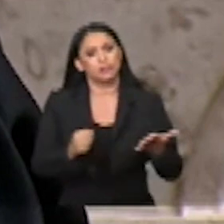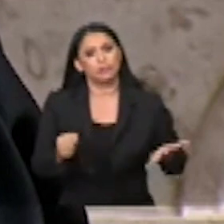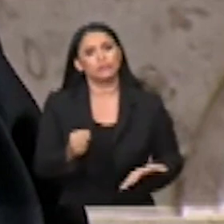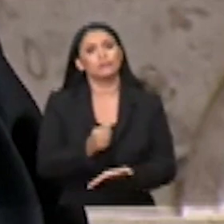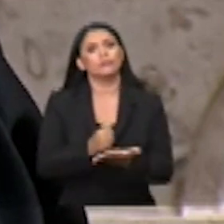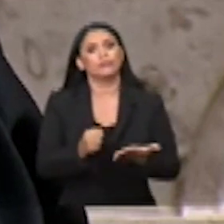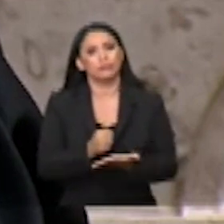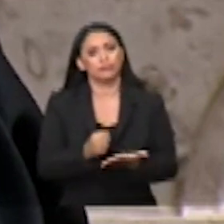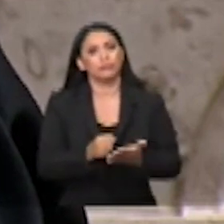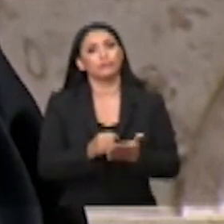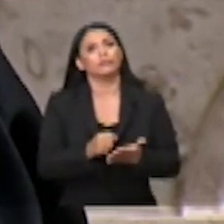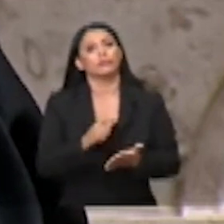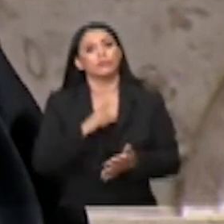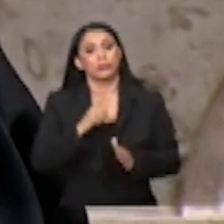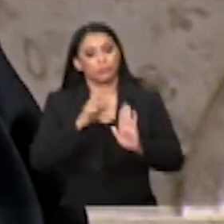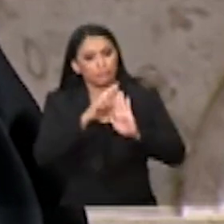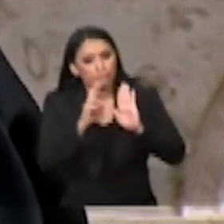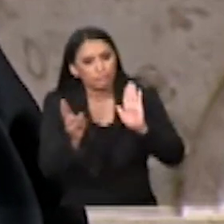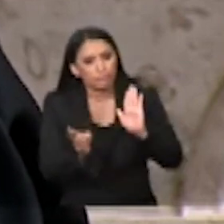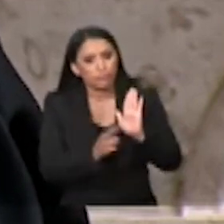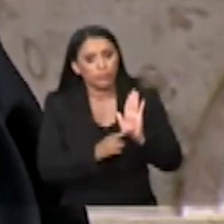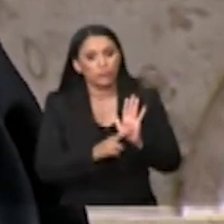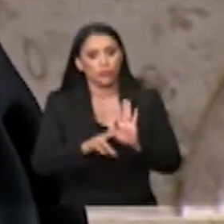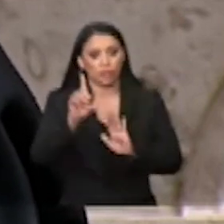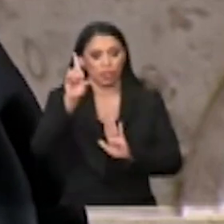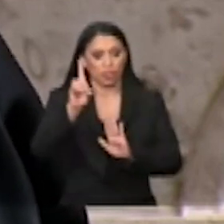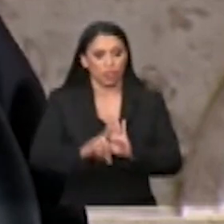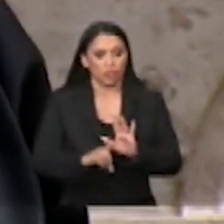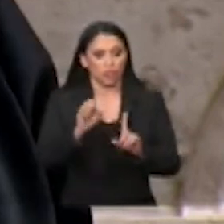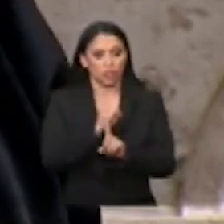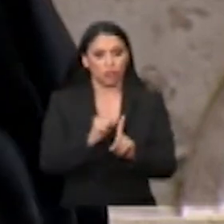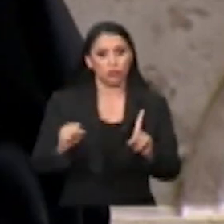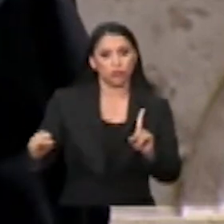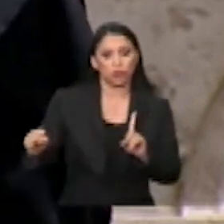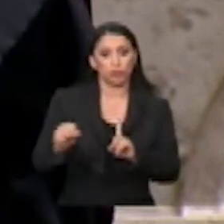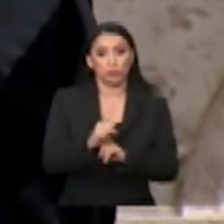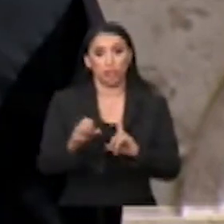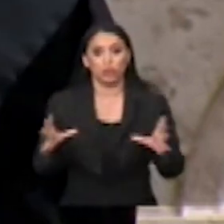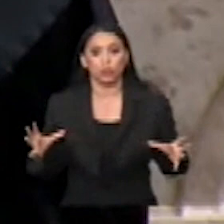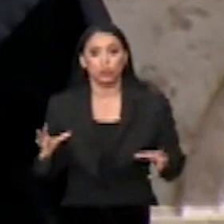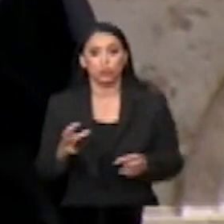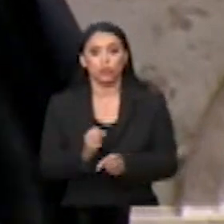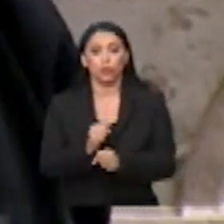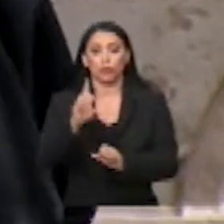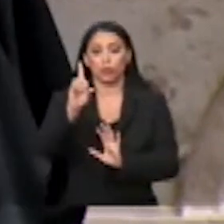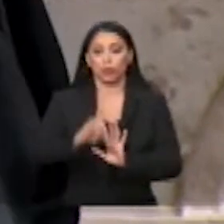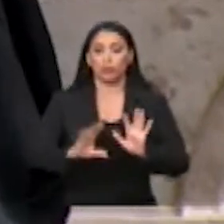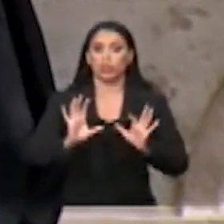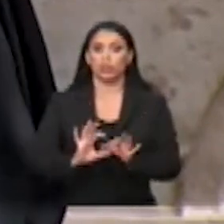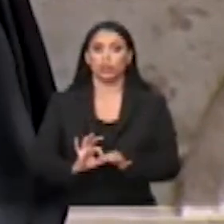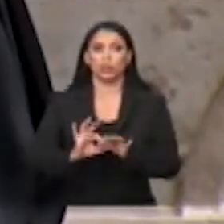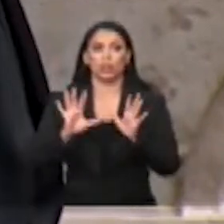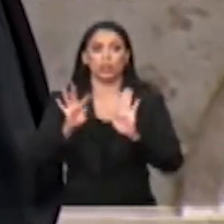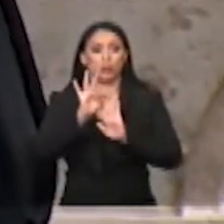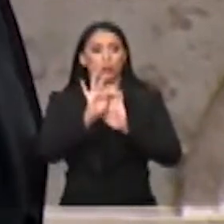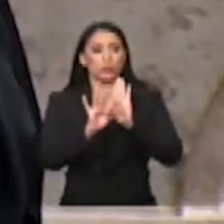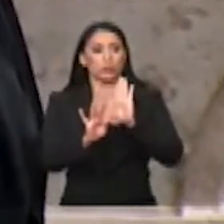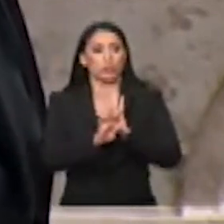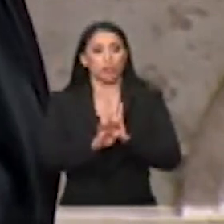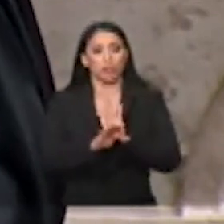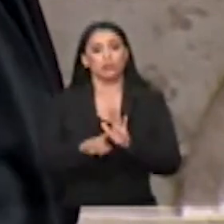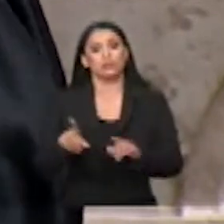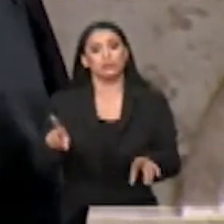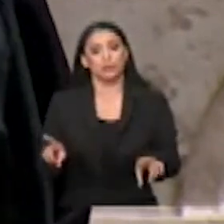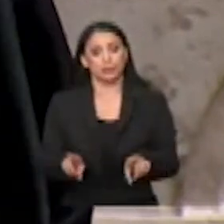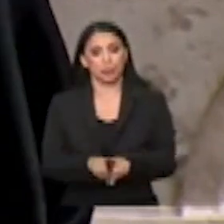do novo regime. Direitos sociais somam seus direitos de liberdade, num texto que abrange